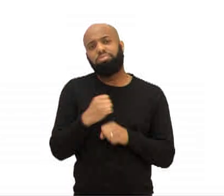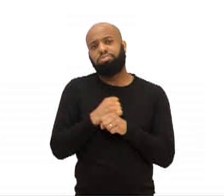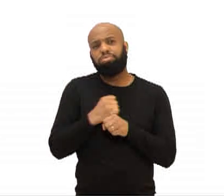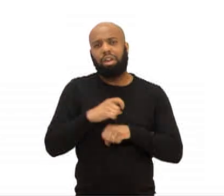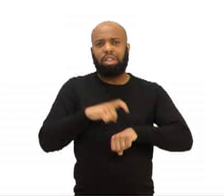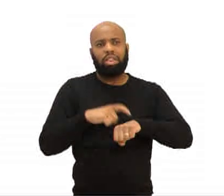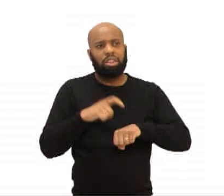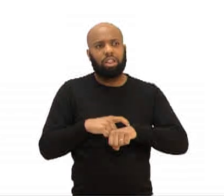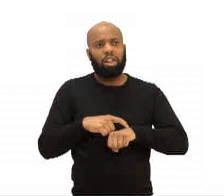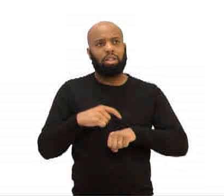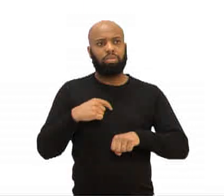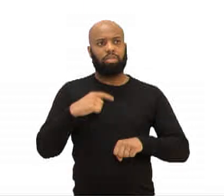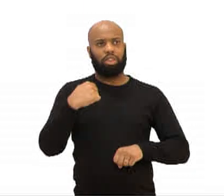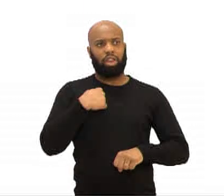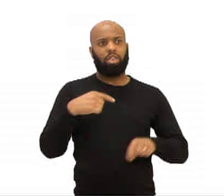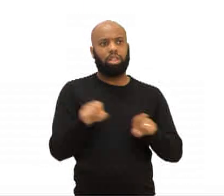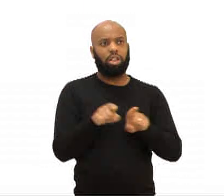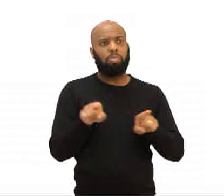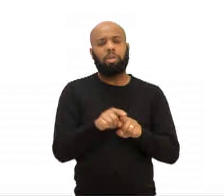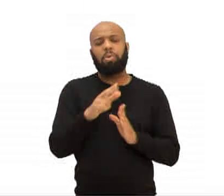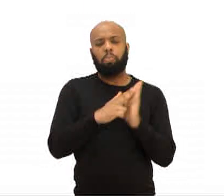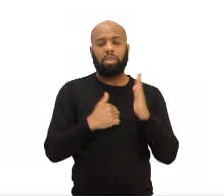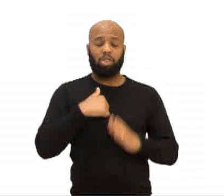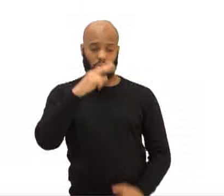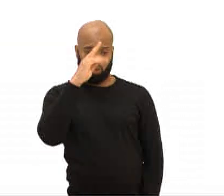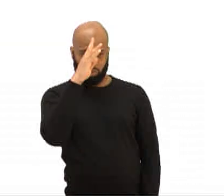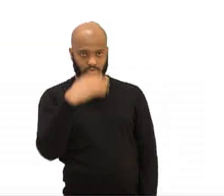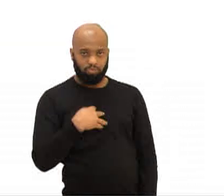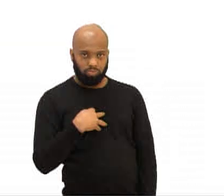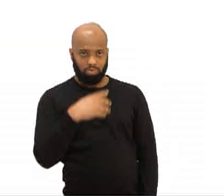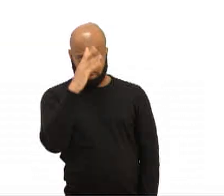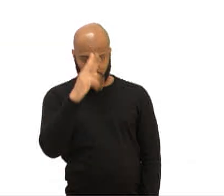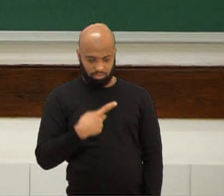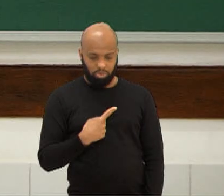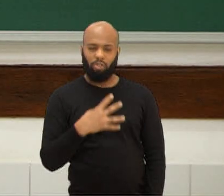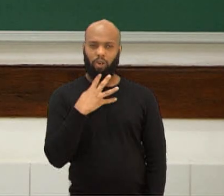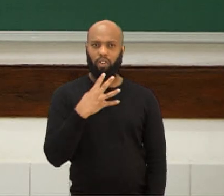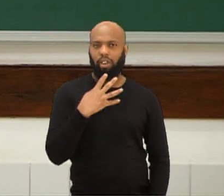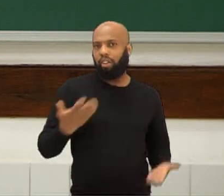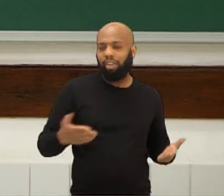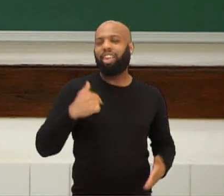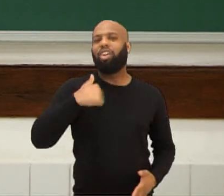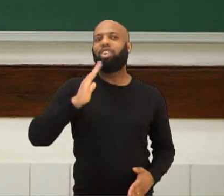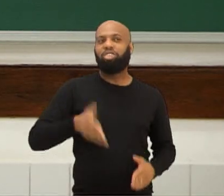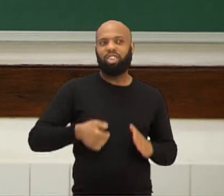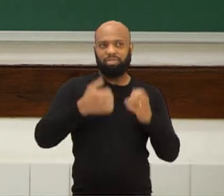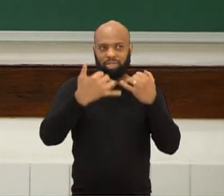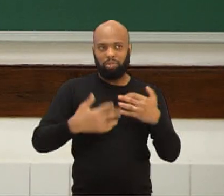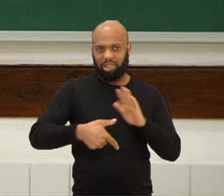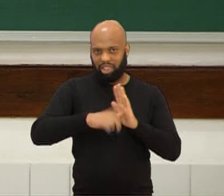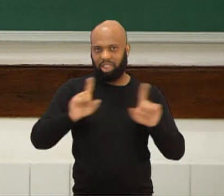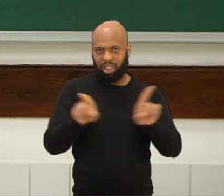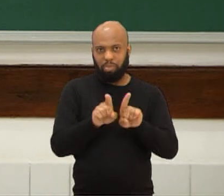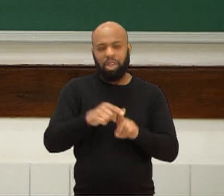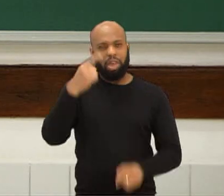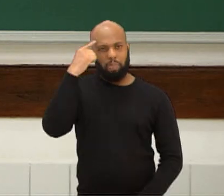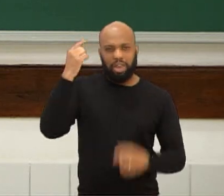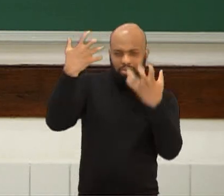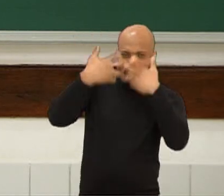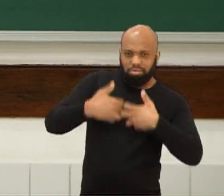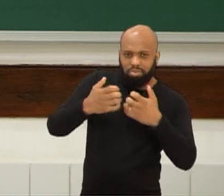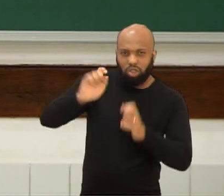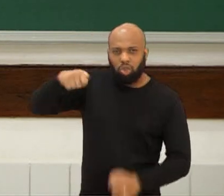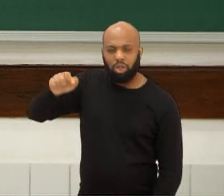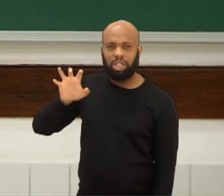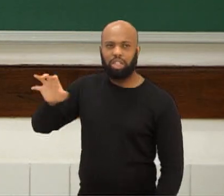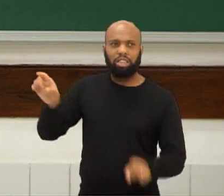a mim mesma porque sou a quem melhor conosco. Já havia falado isso lá no início da aula, né? Pensem um pouquinho